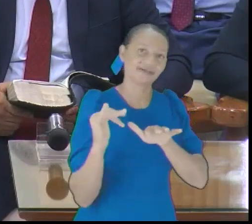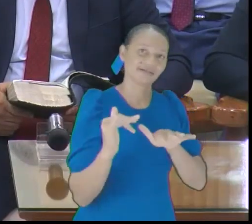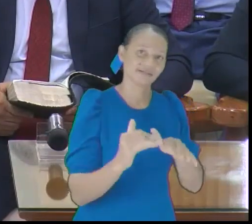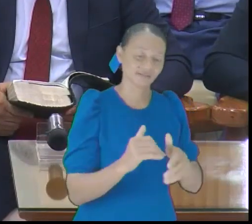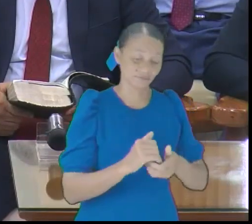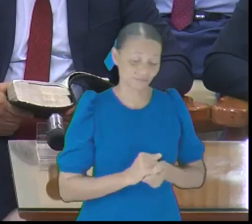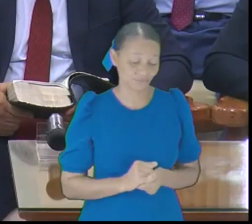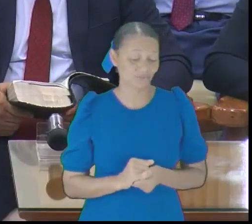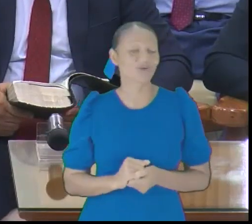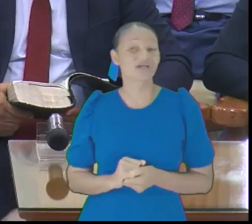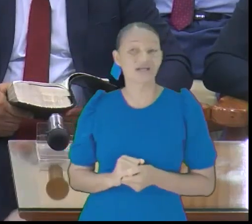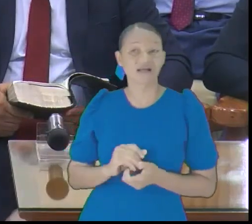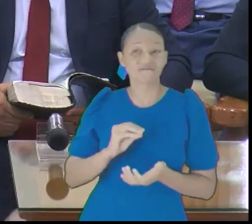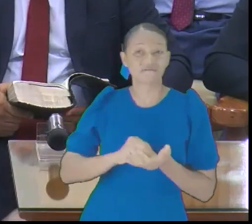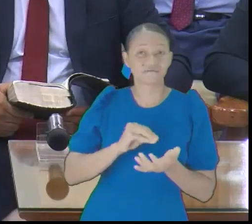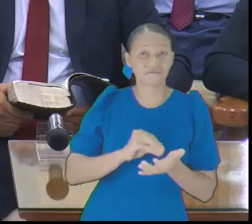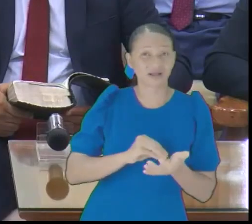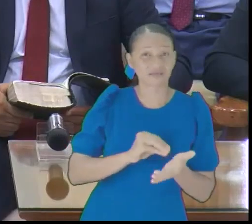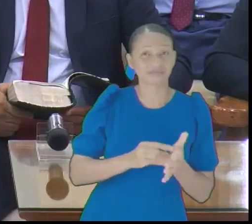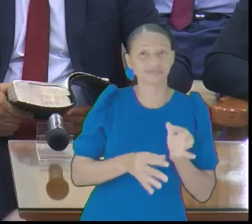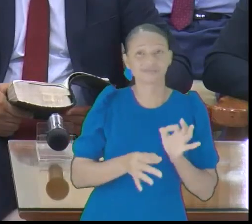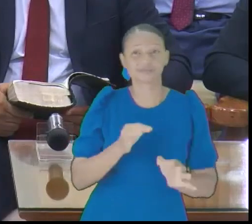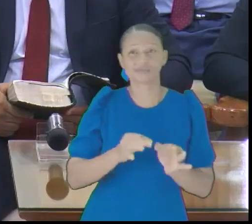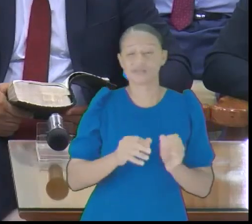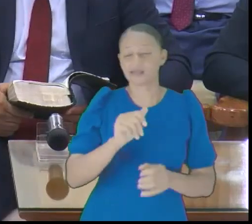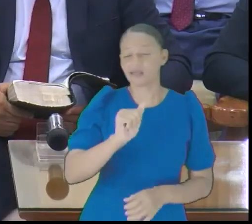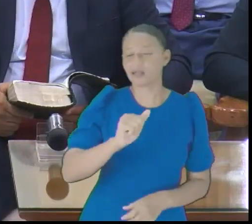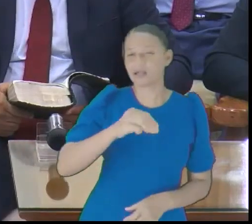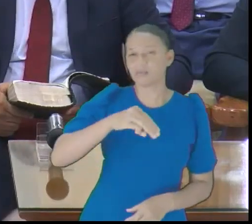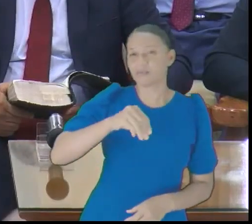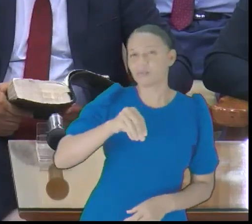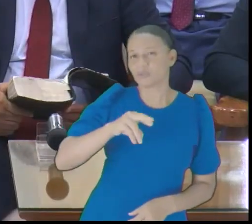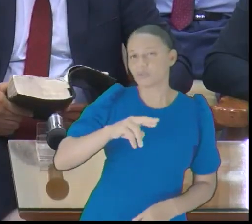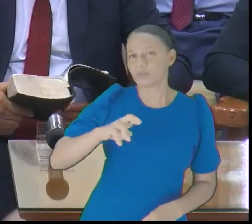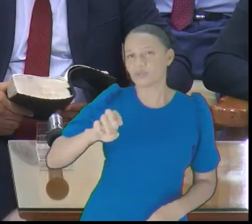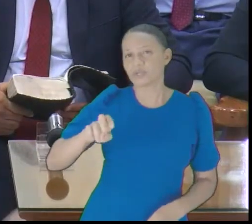dos amorreus não está ainda cheia.